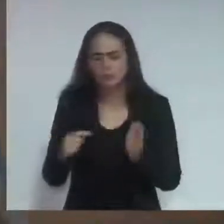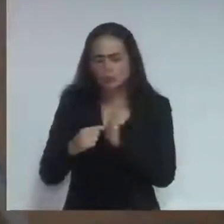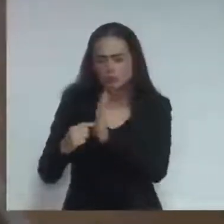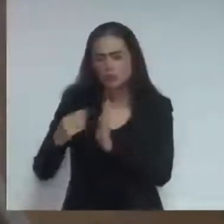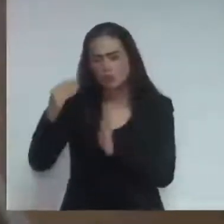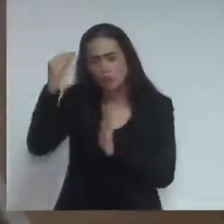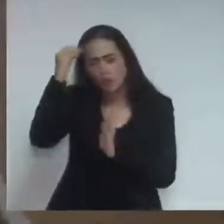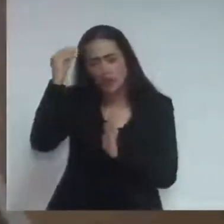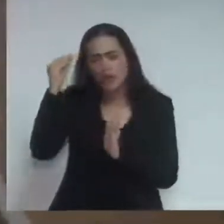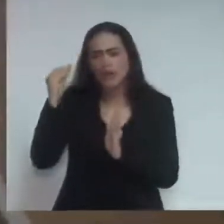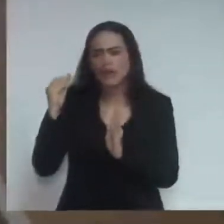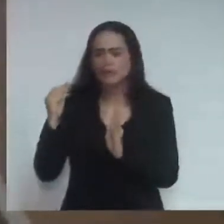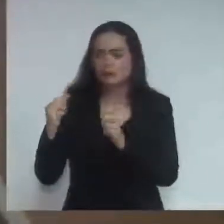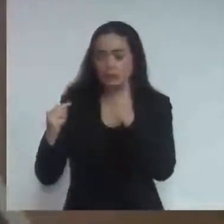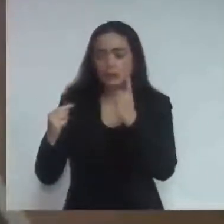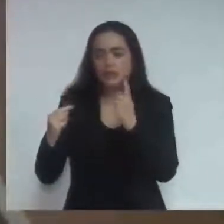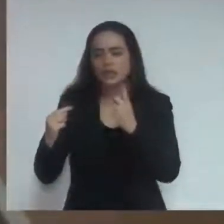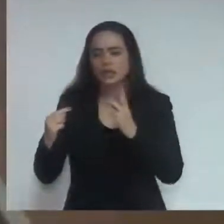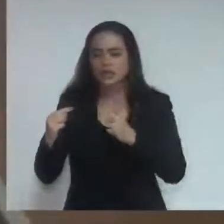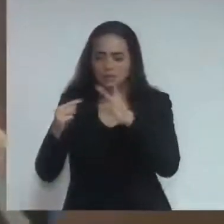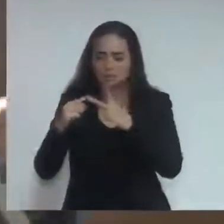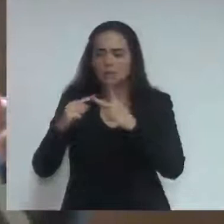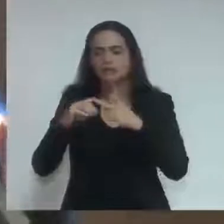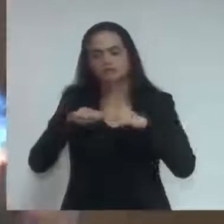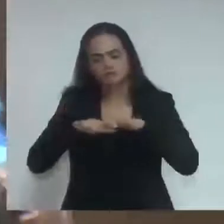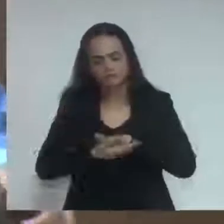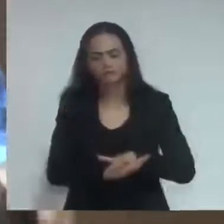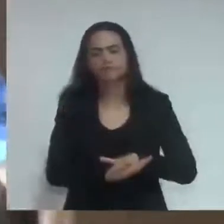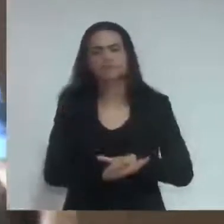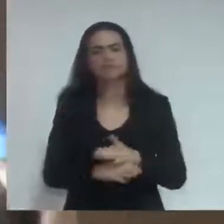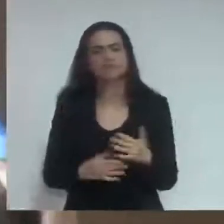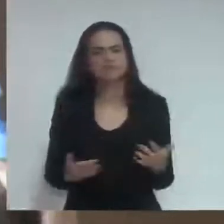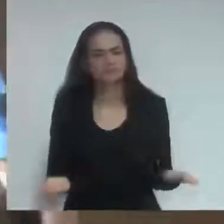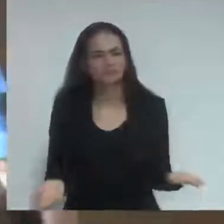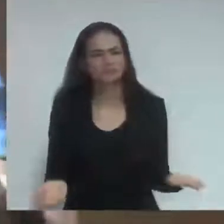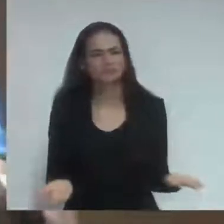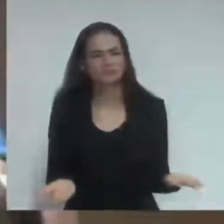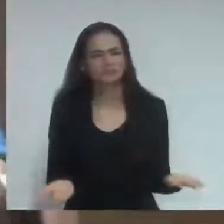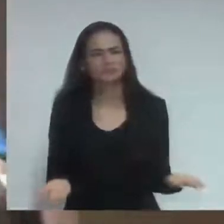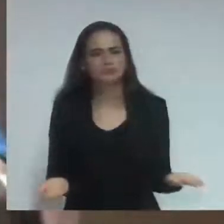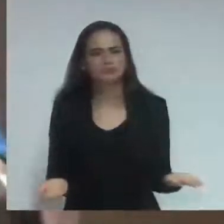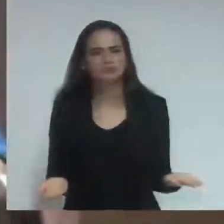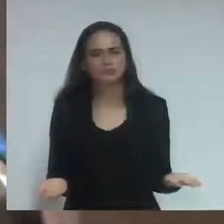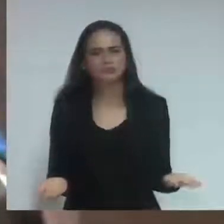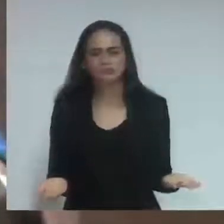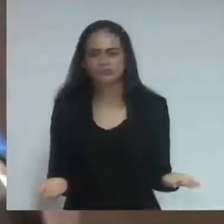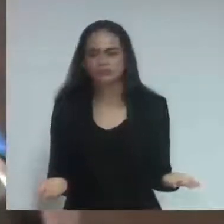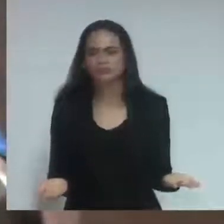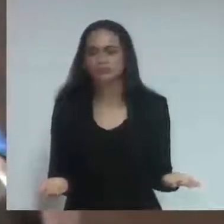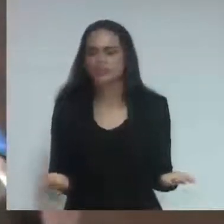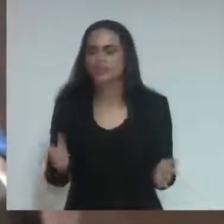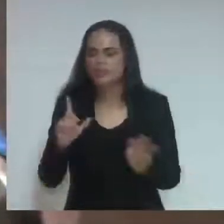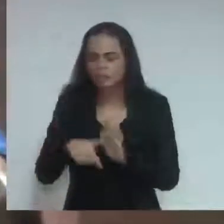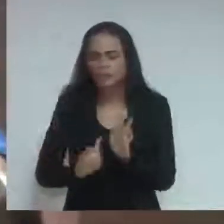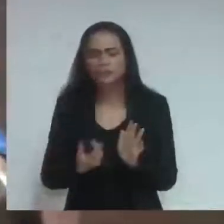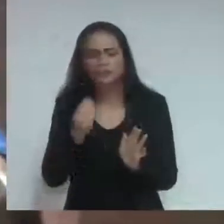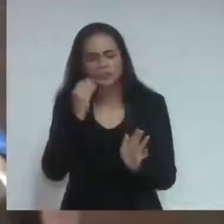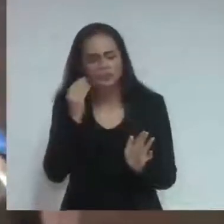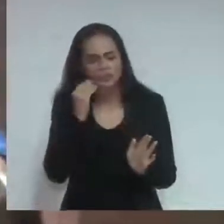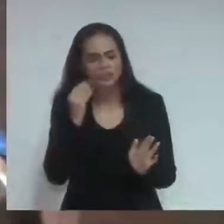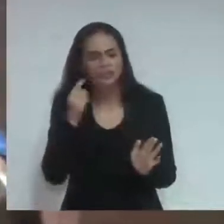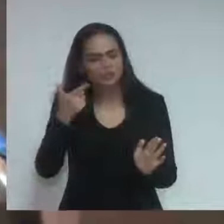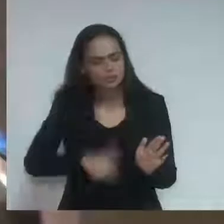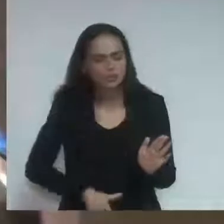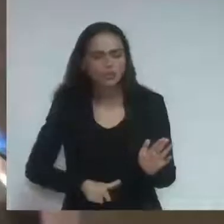no processo criminal, que esse foi arquivado, mas na esfera civil, recorri, espero